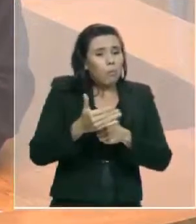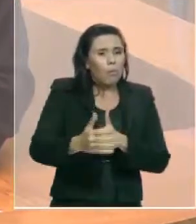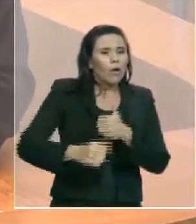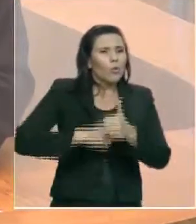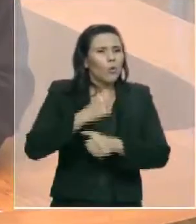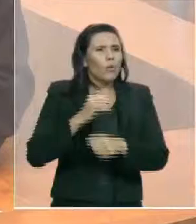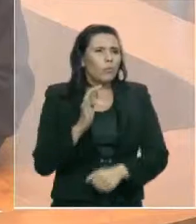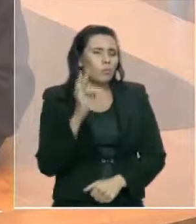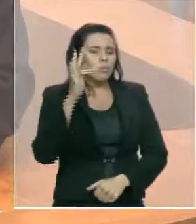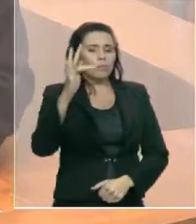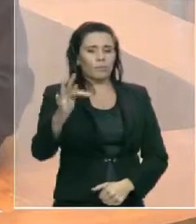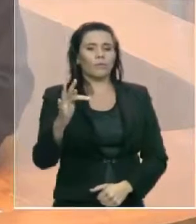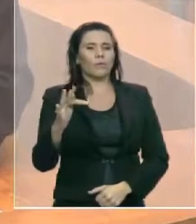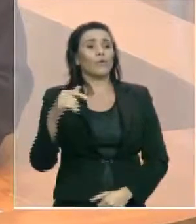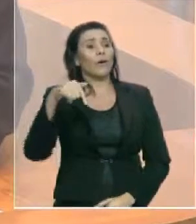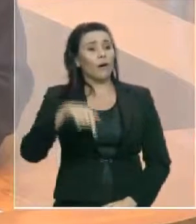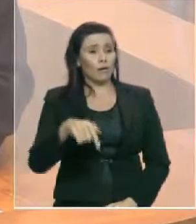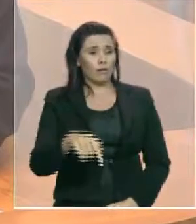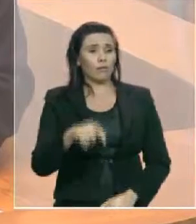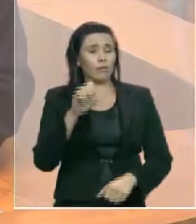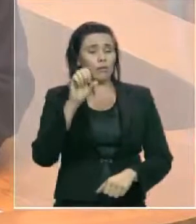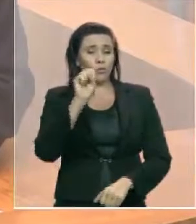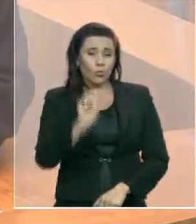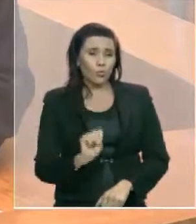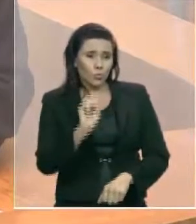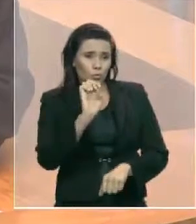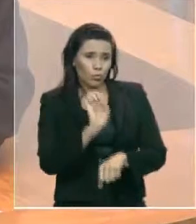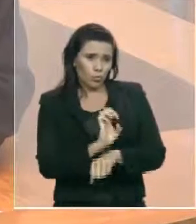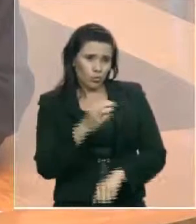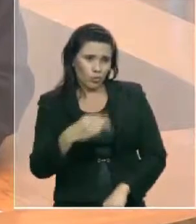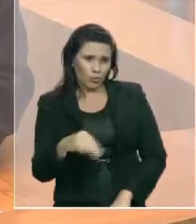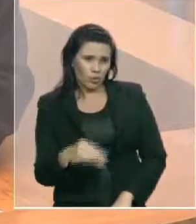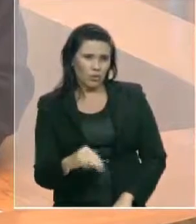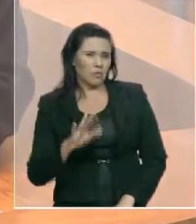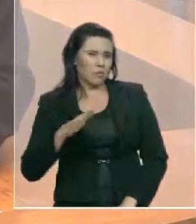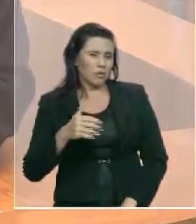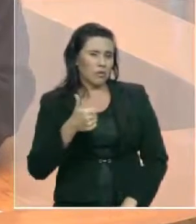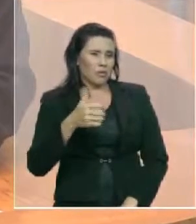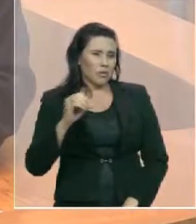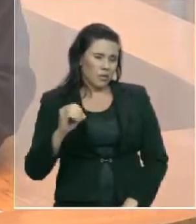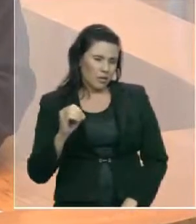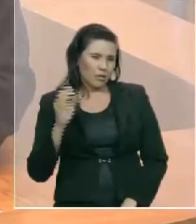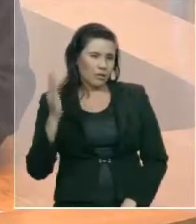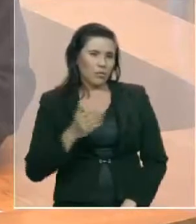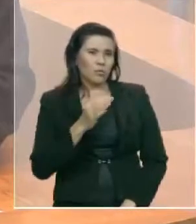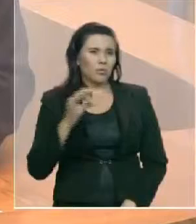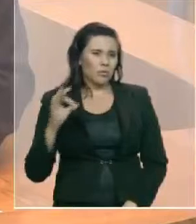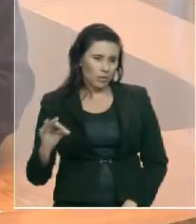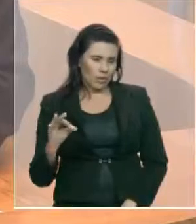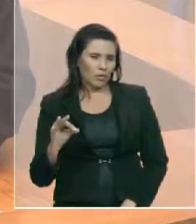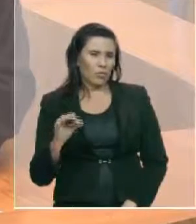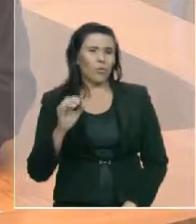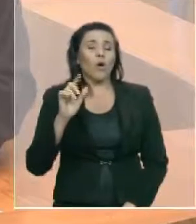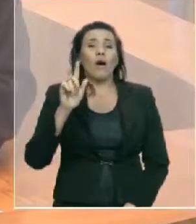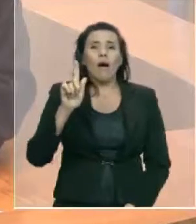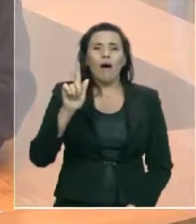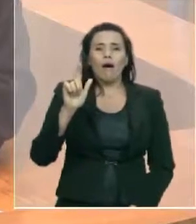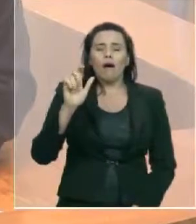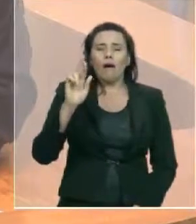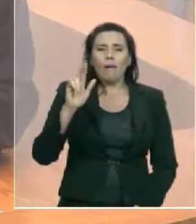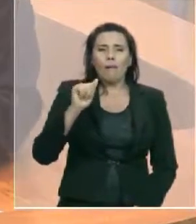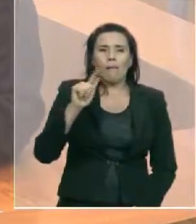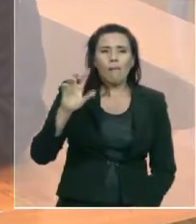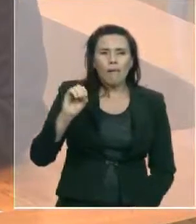fronteiras agrícolas, que é responsável por mais de 10% dos grãos produzidos no país, e essa